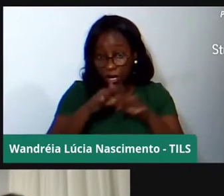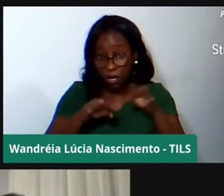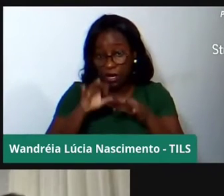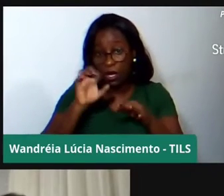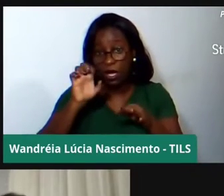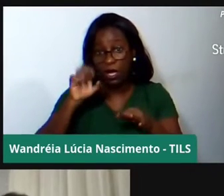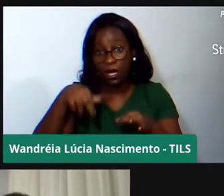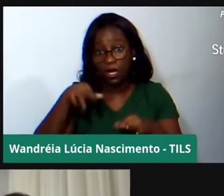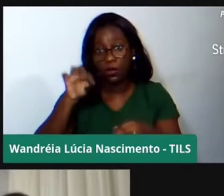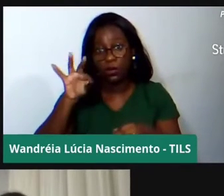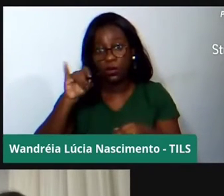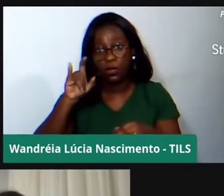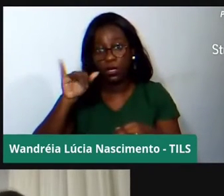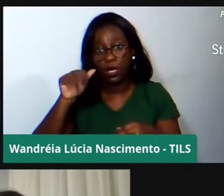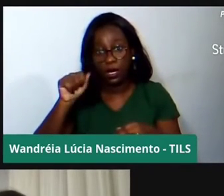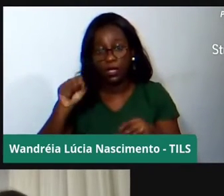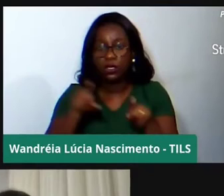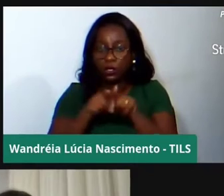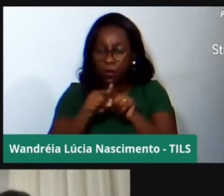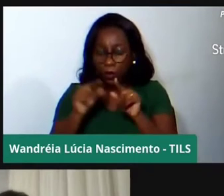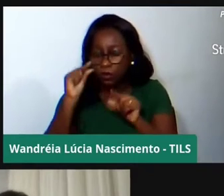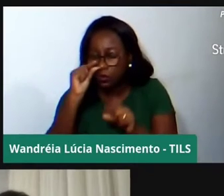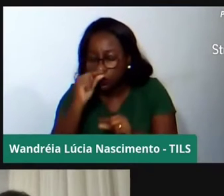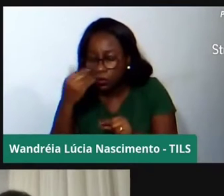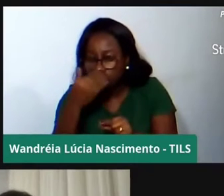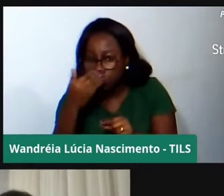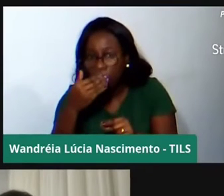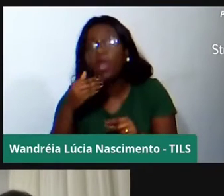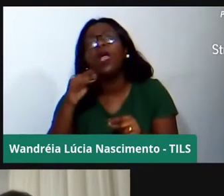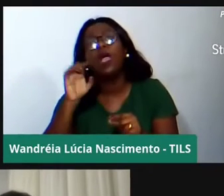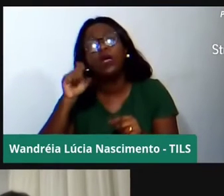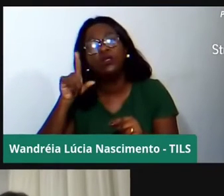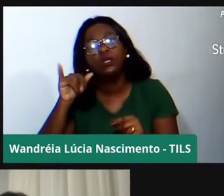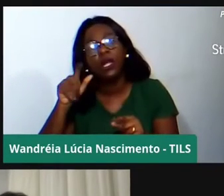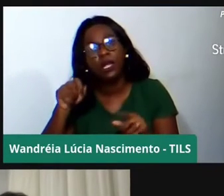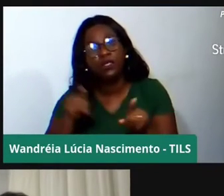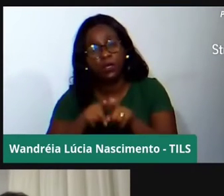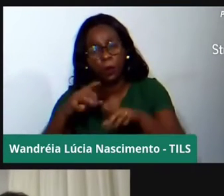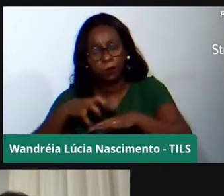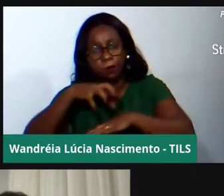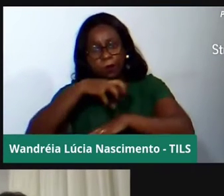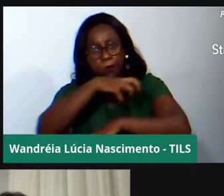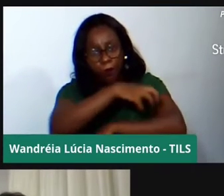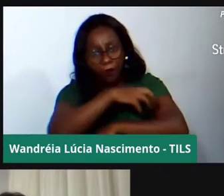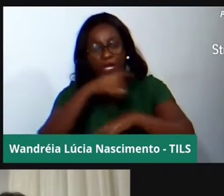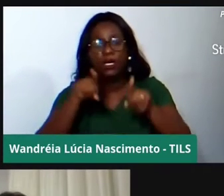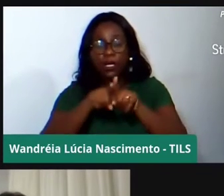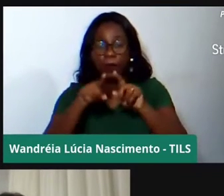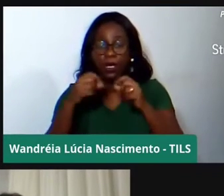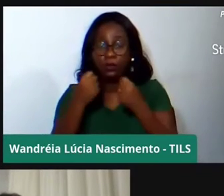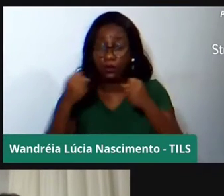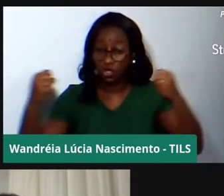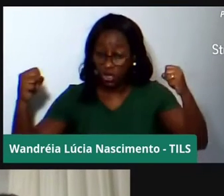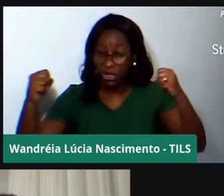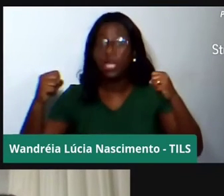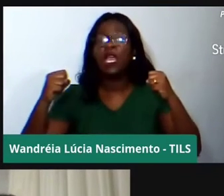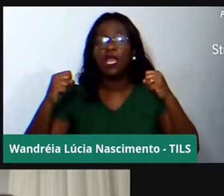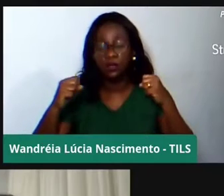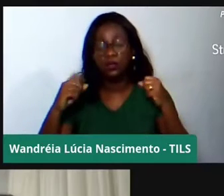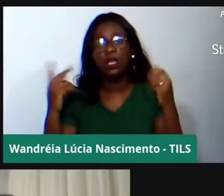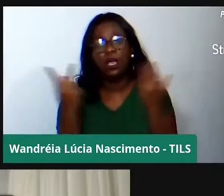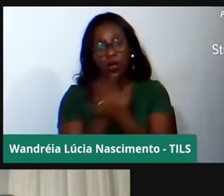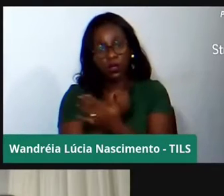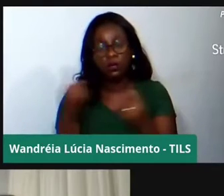e de micropartículas endoteliais, além de mecanismos inflamatórios e de estresse oxidativo relacionados à função